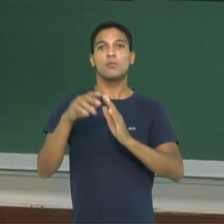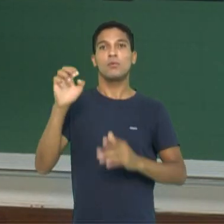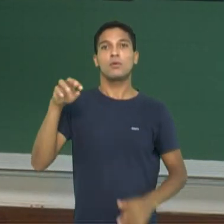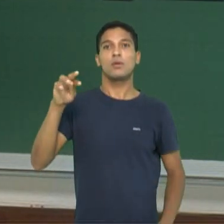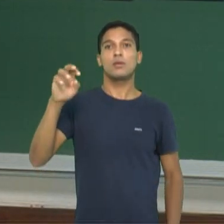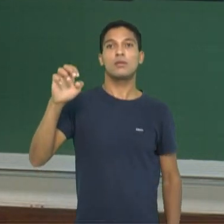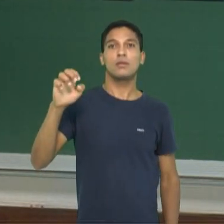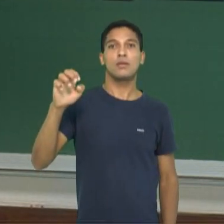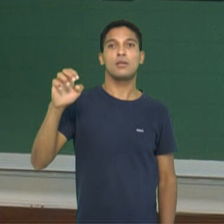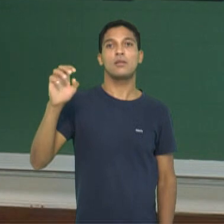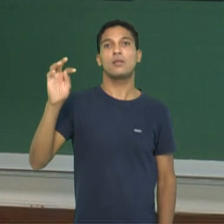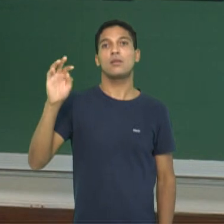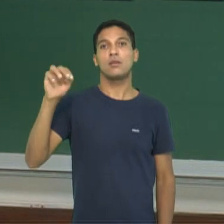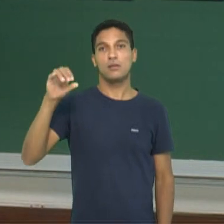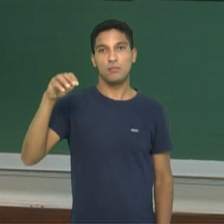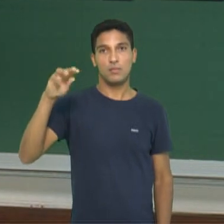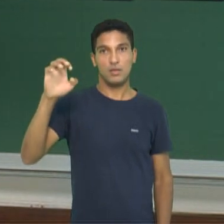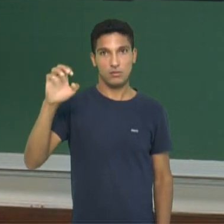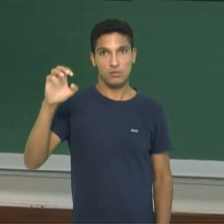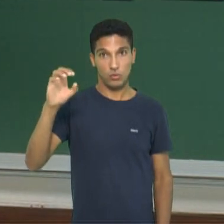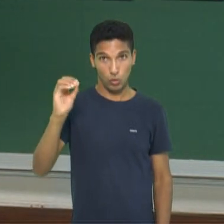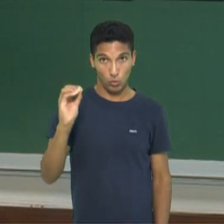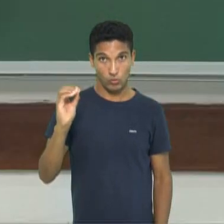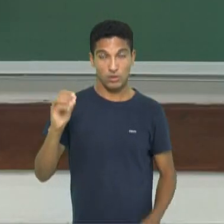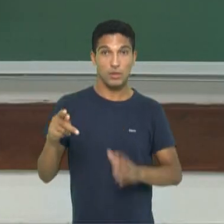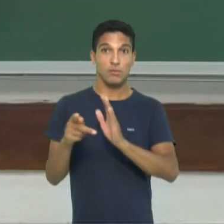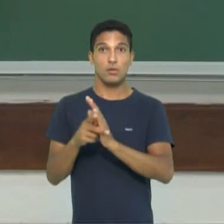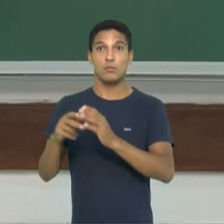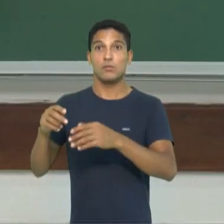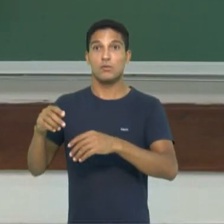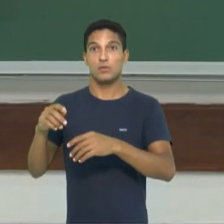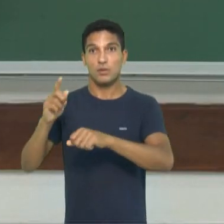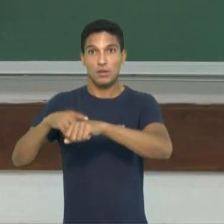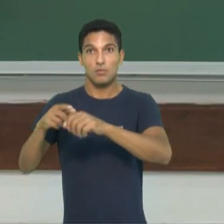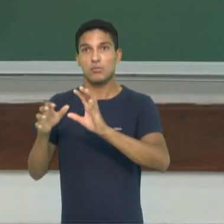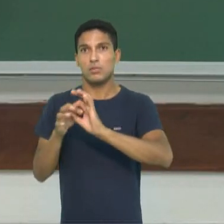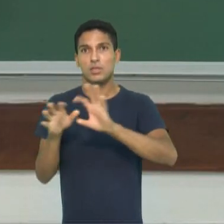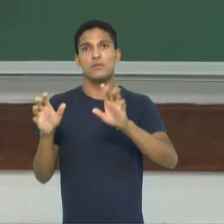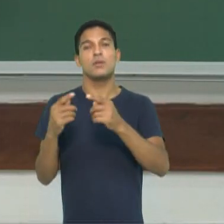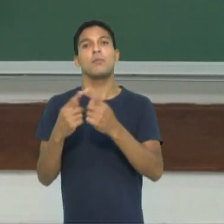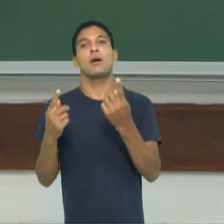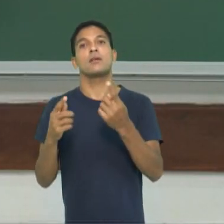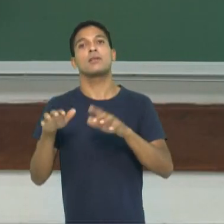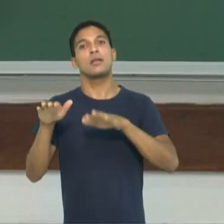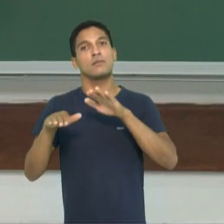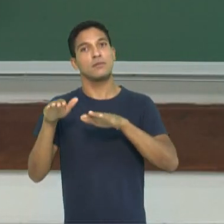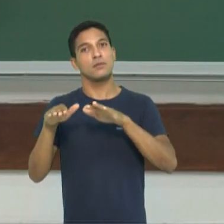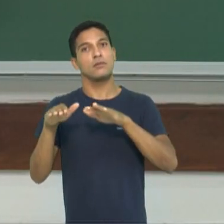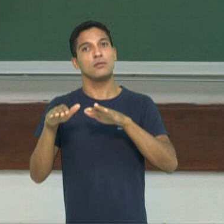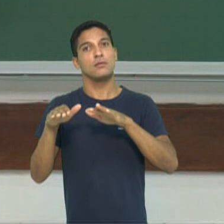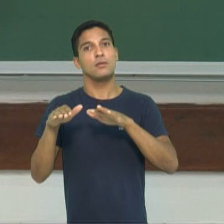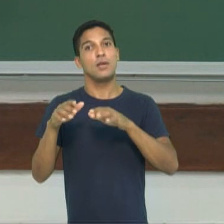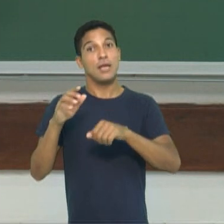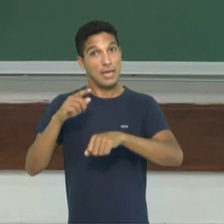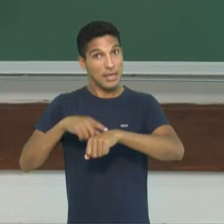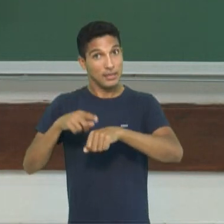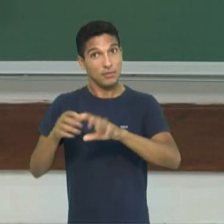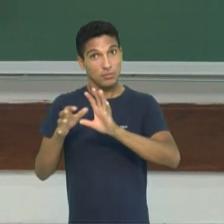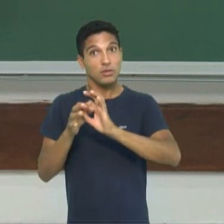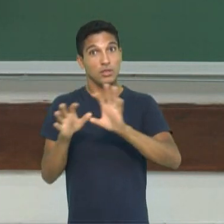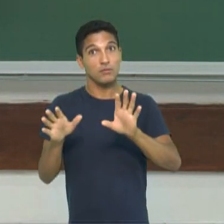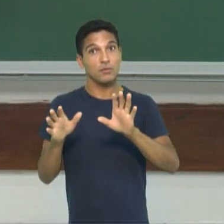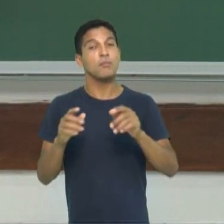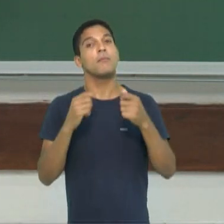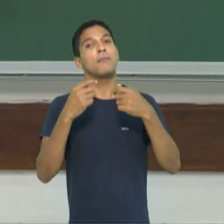nosso espaço de tempo livre e, muitas vezes, a gente está novamente seguindo esses padrões, está se comportando de uma